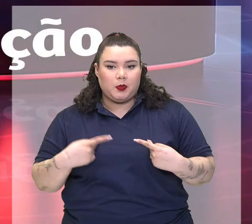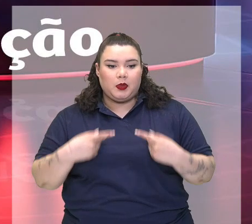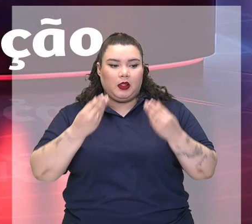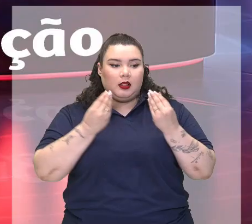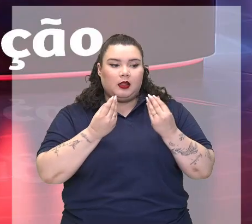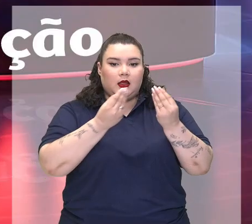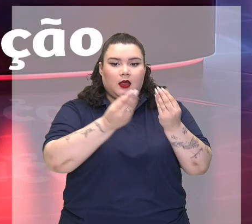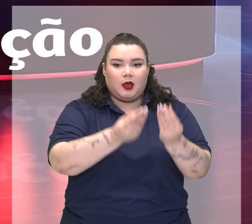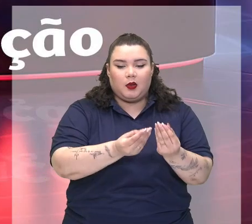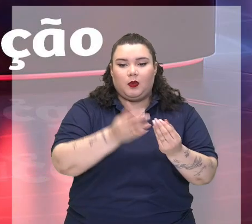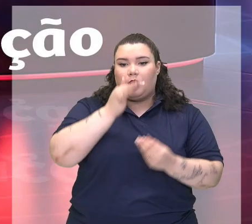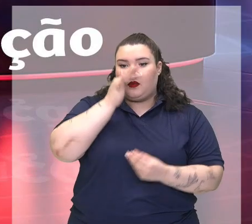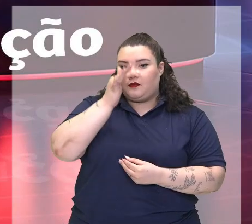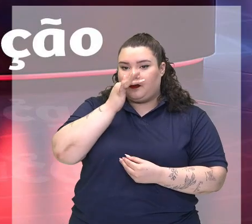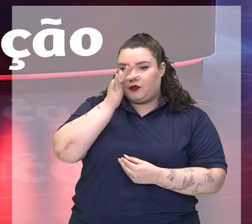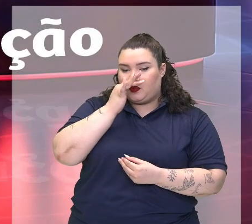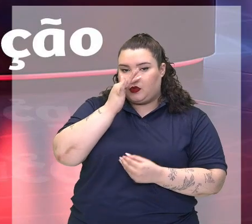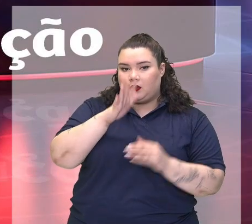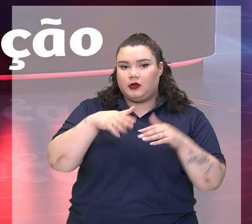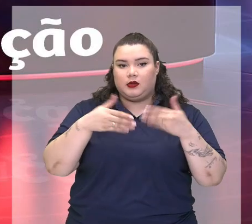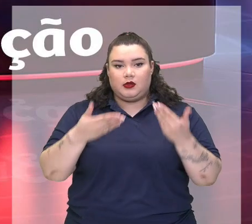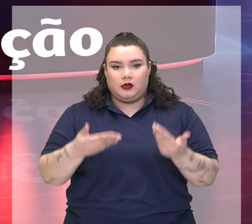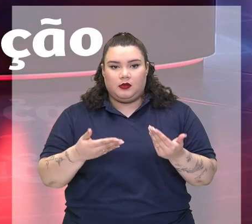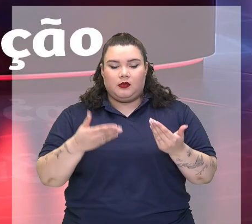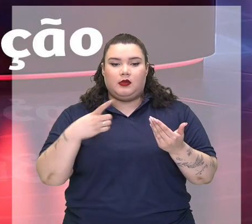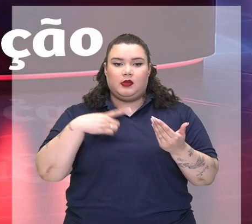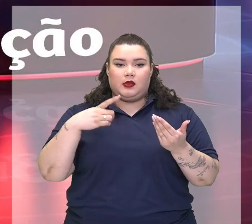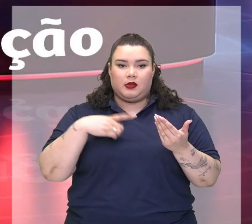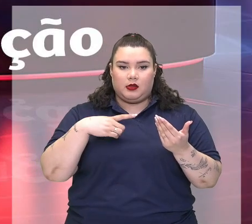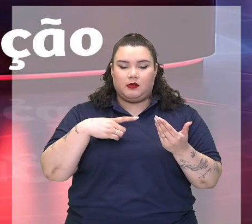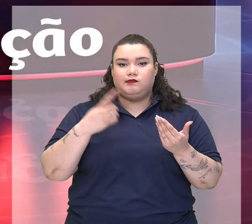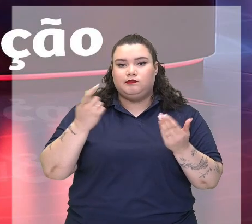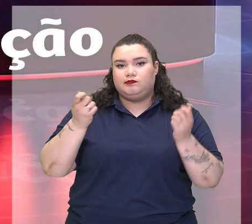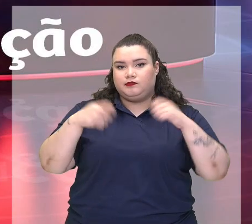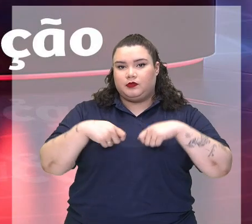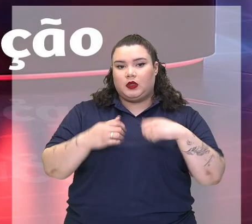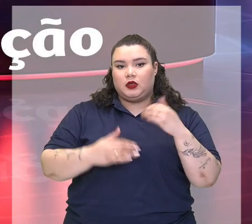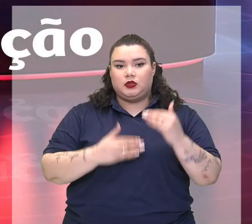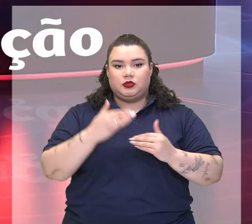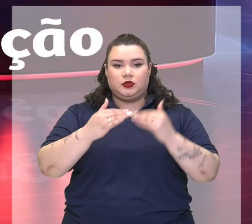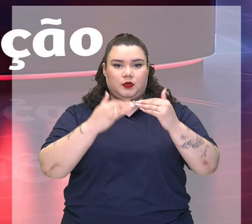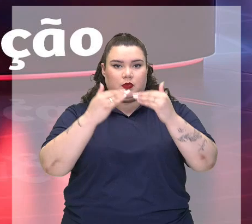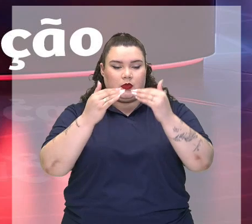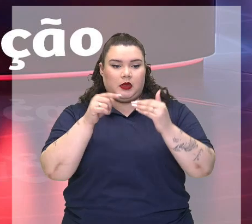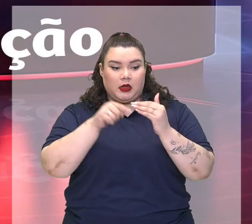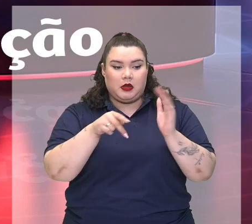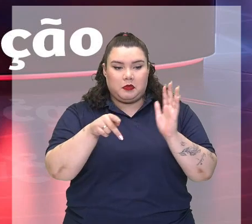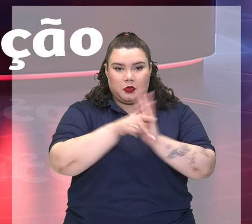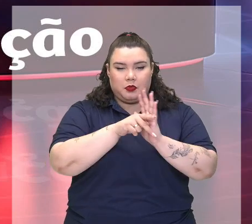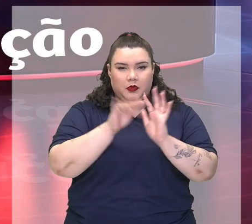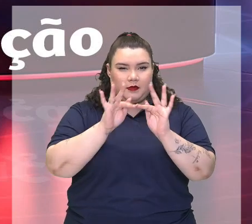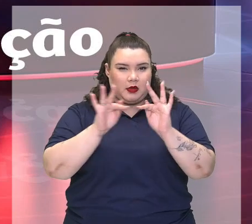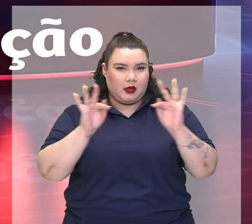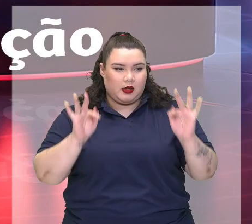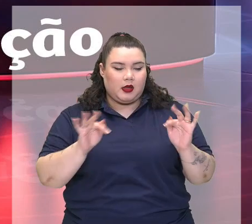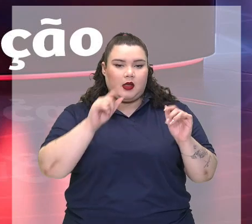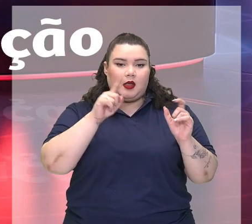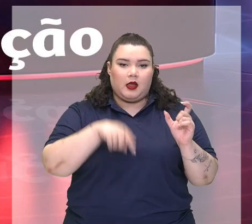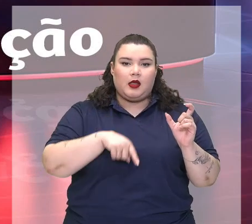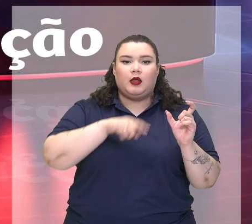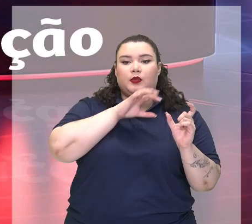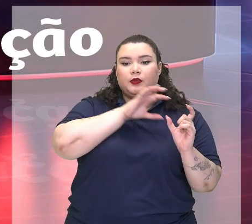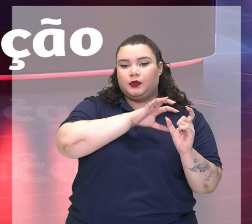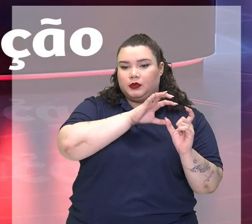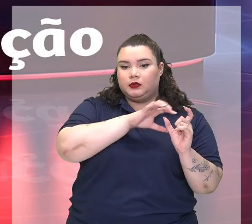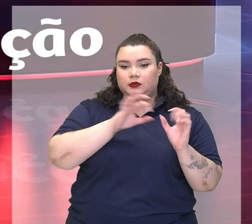recebe uma flor, certo? Para a gente desenvolver mais essa